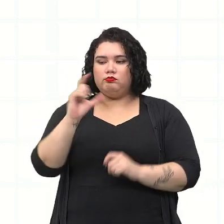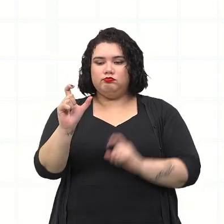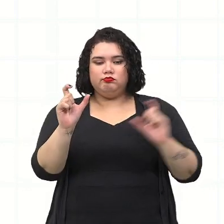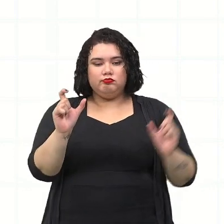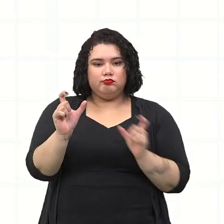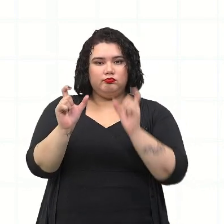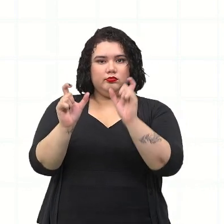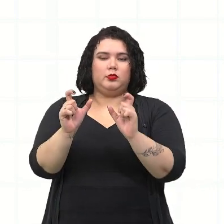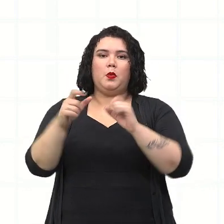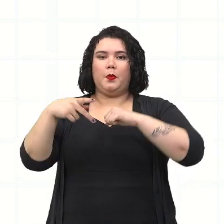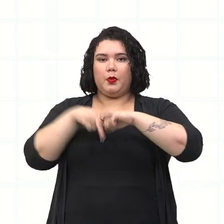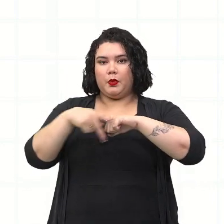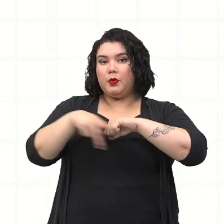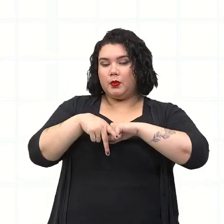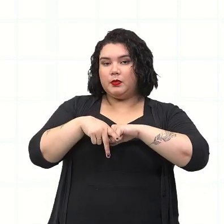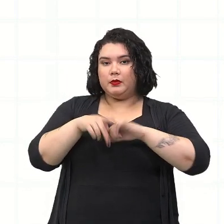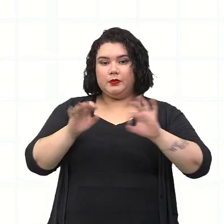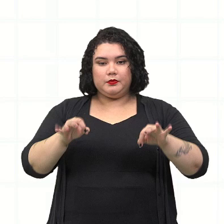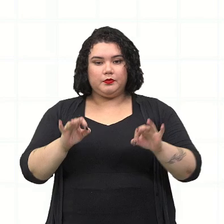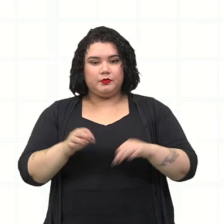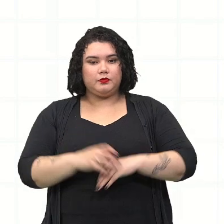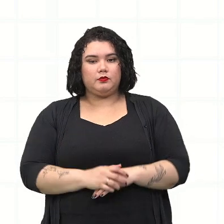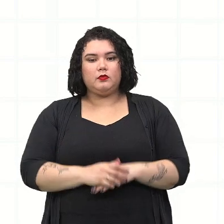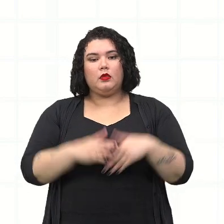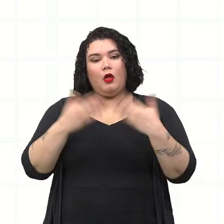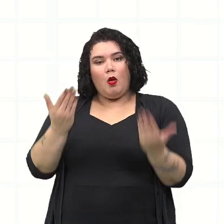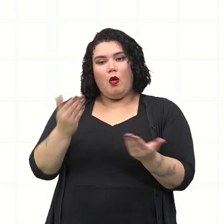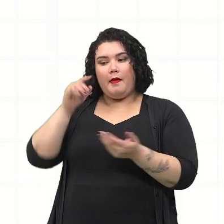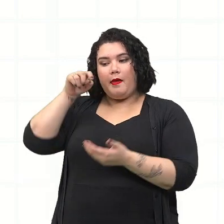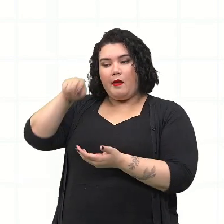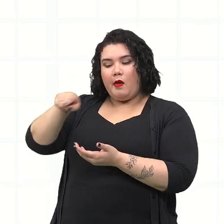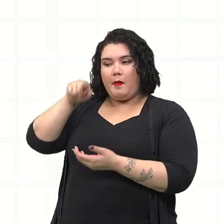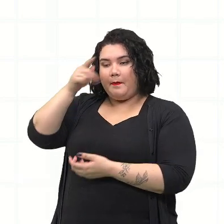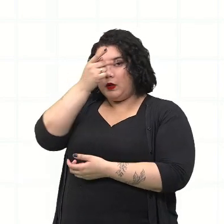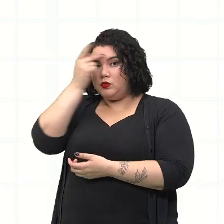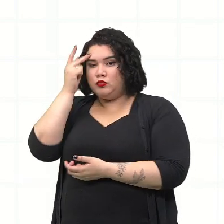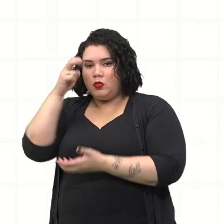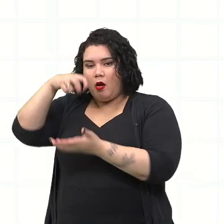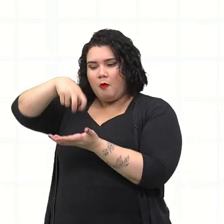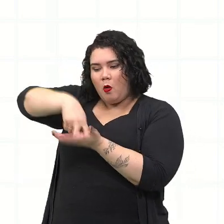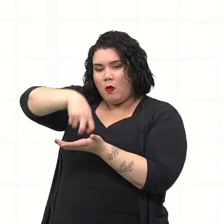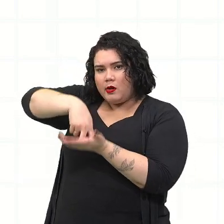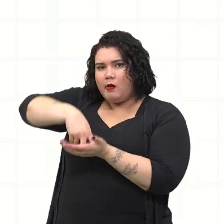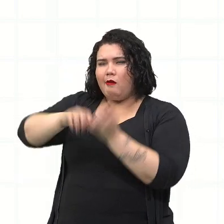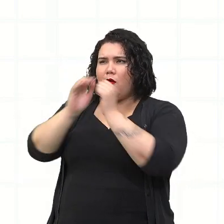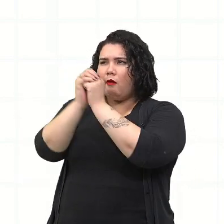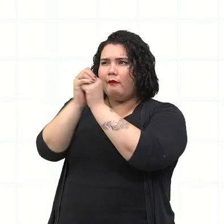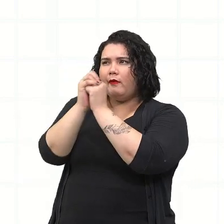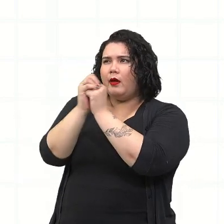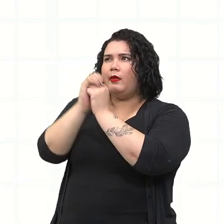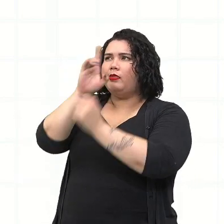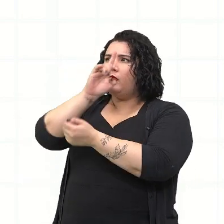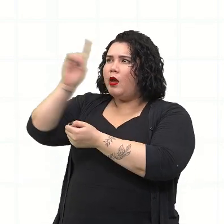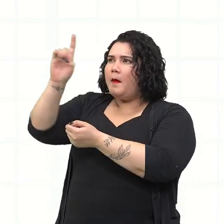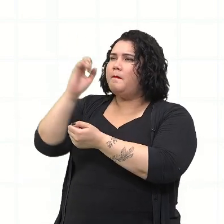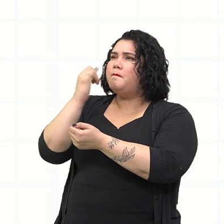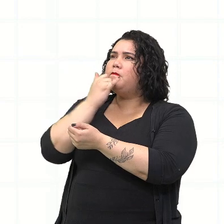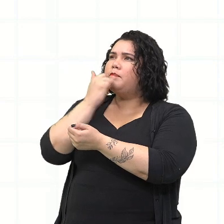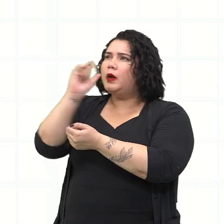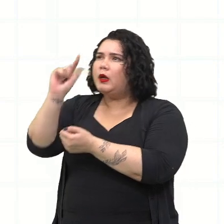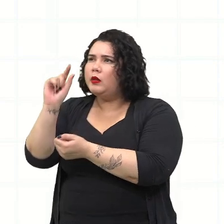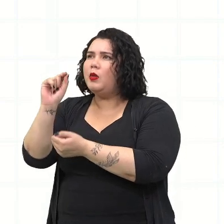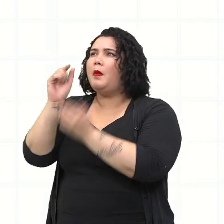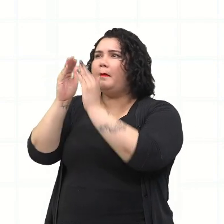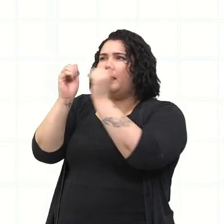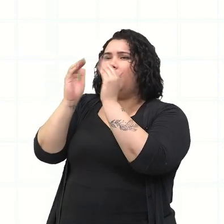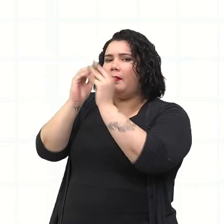pronomes relativos. Na oração em que o fiel pedia perdão a Deus, não havia